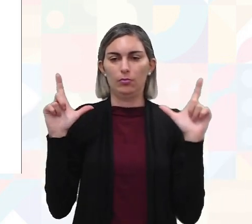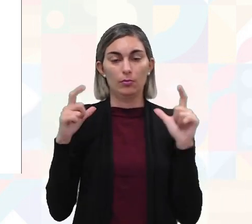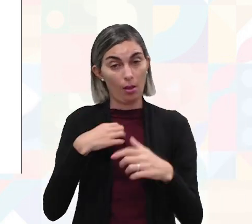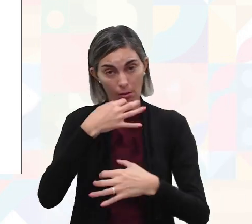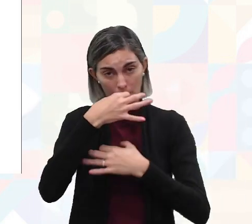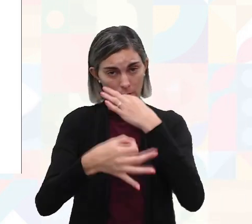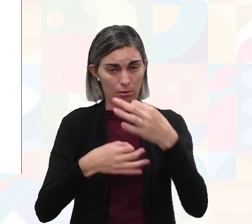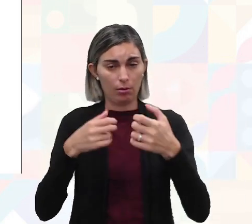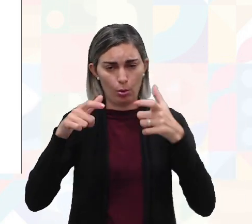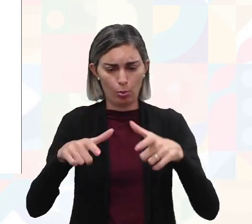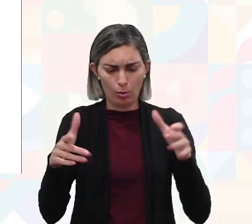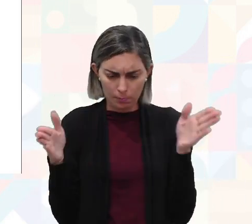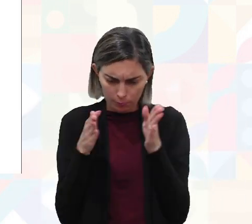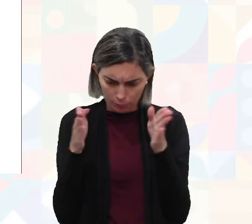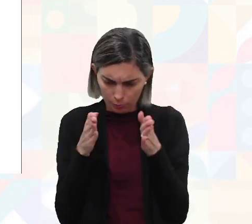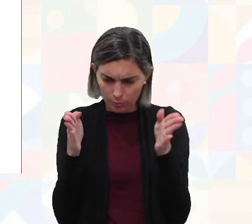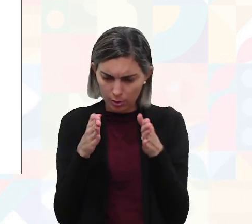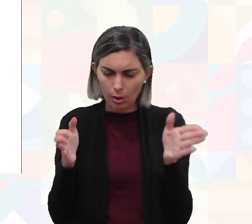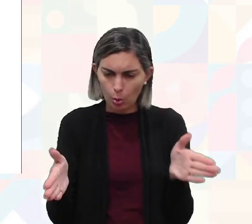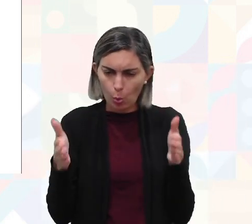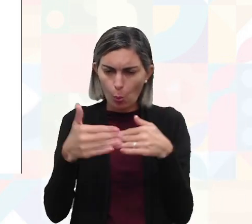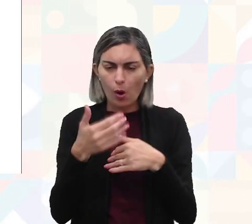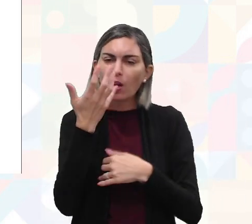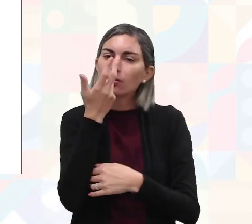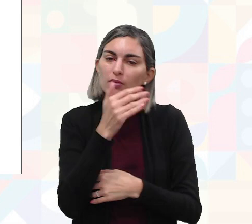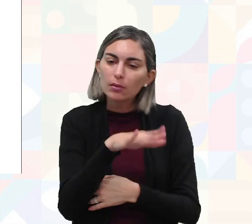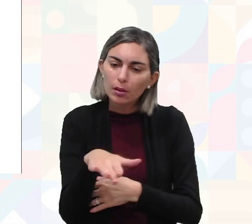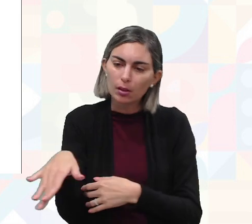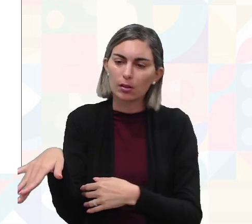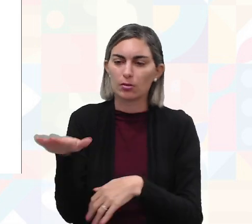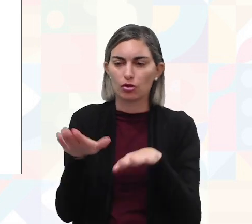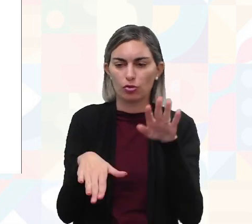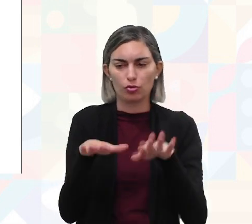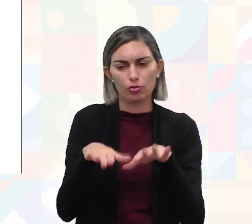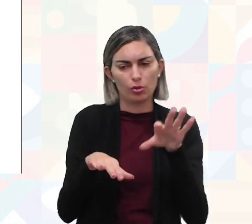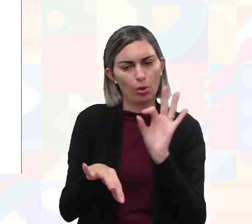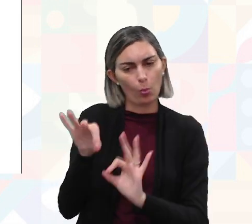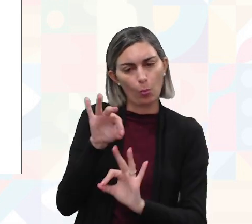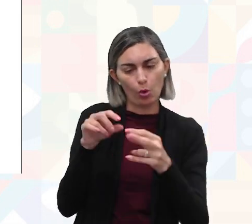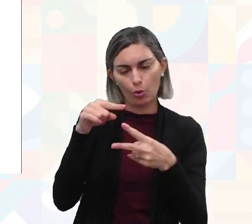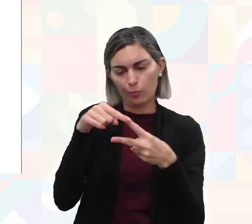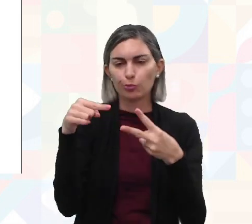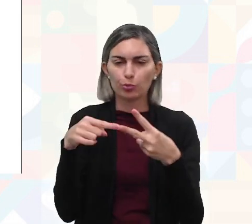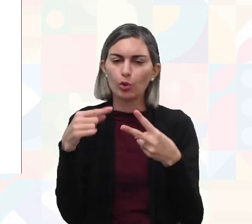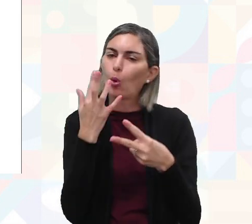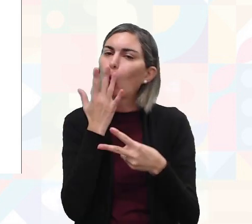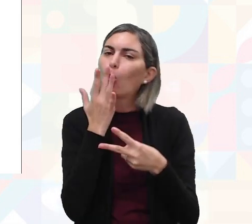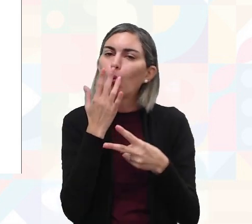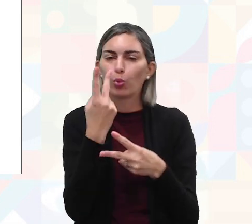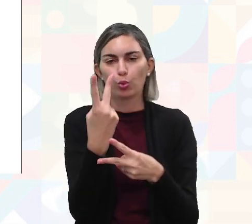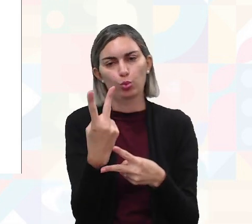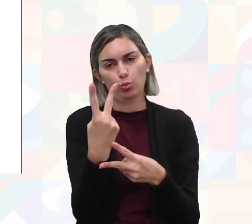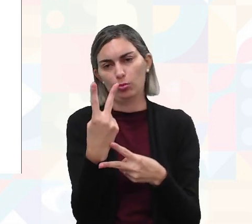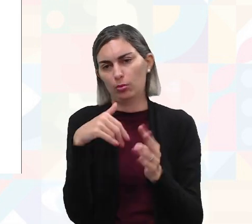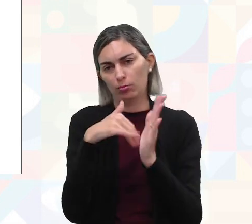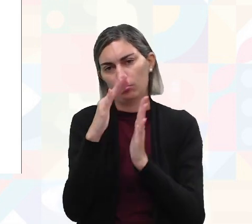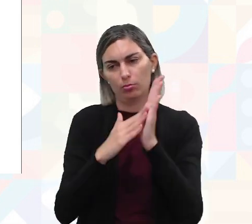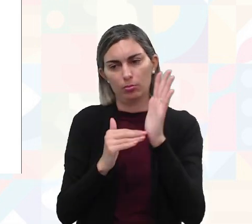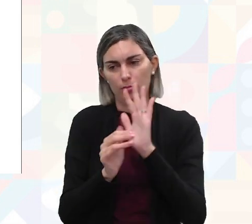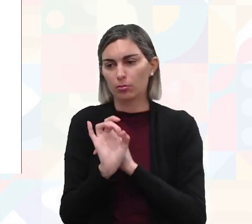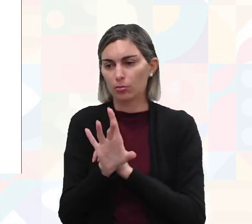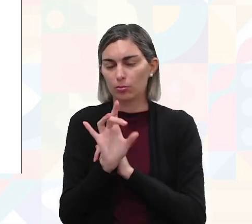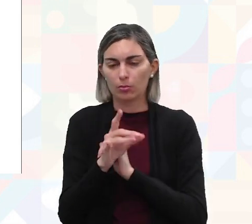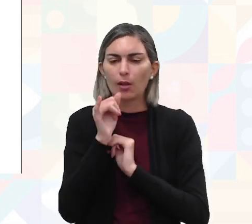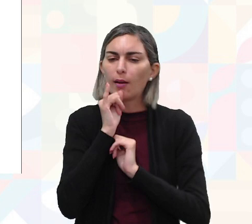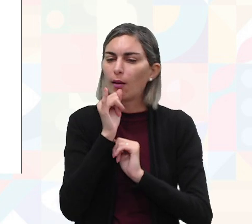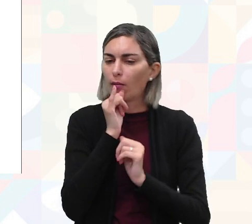a gente tem um espaço pequeno, como quarto de criança. Geralmente, a gente compõe com duas tonalidades, né, de cor. E no